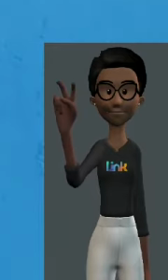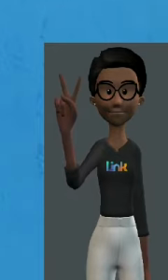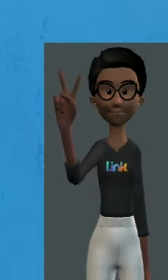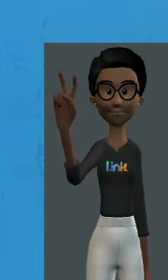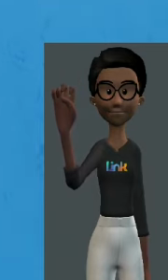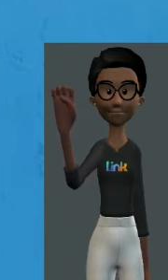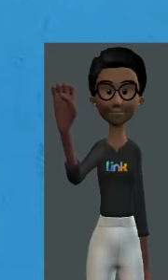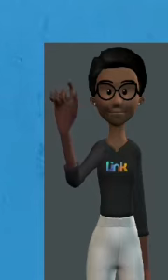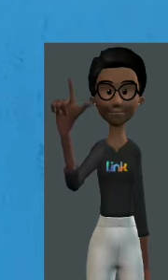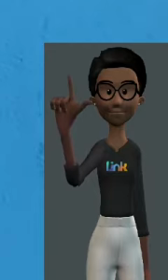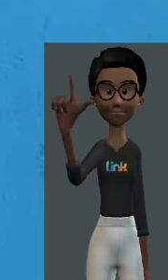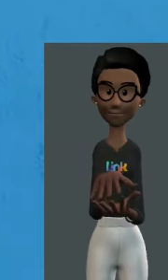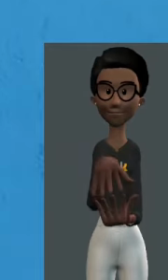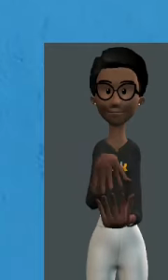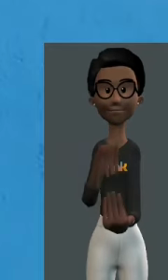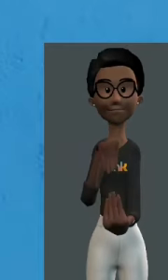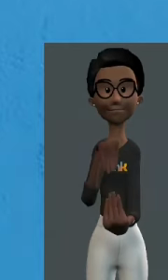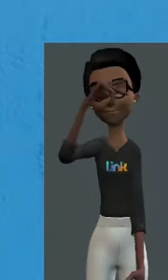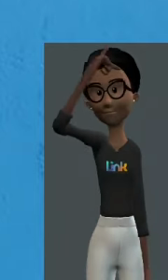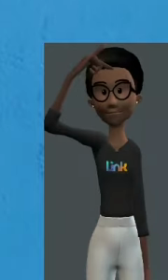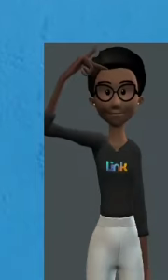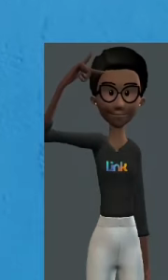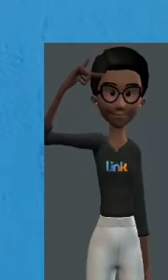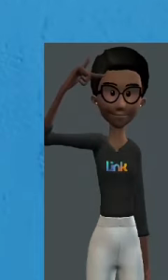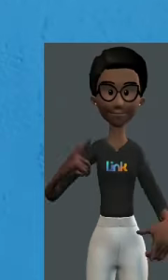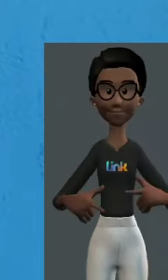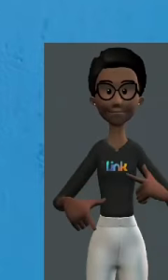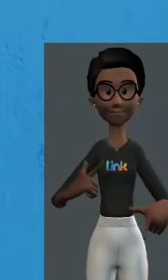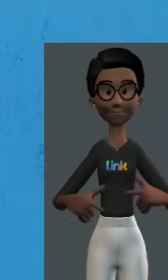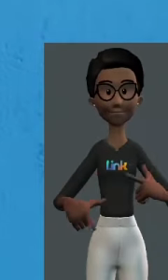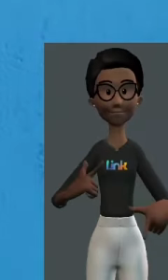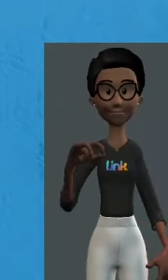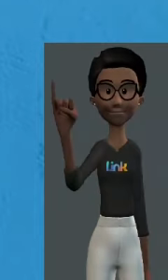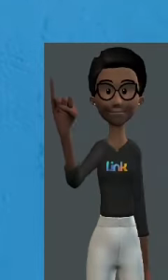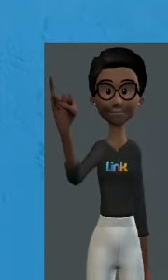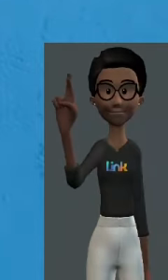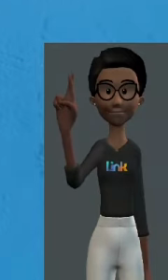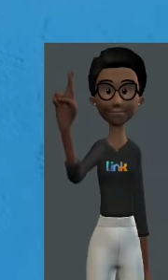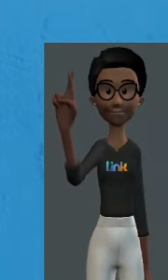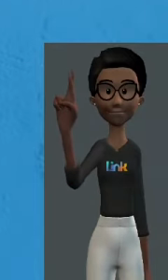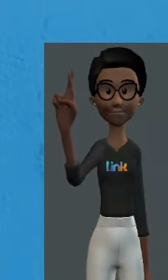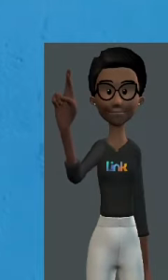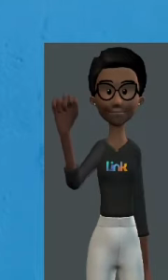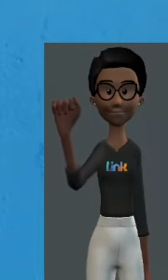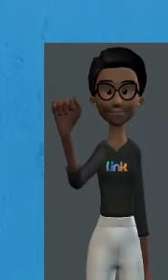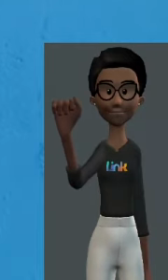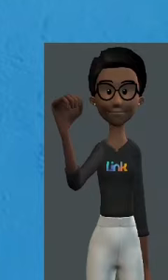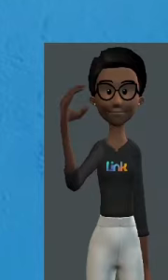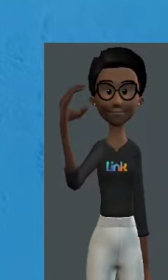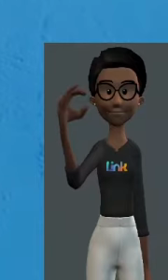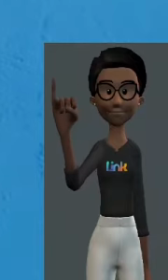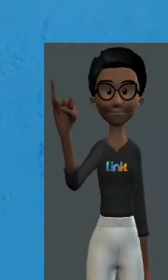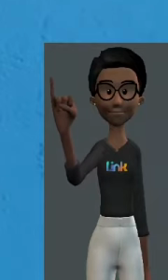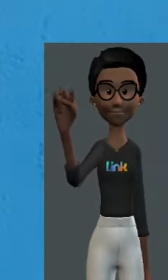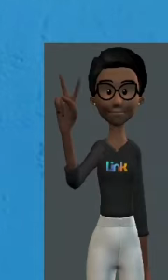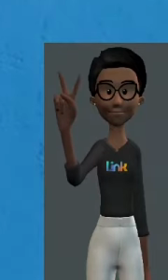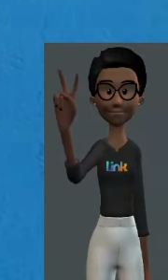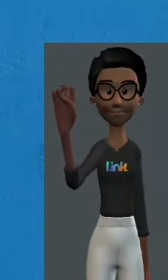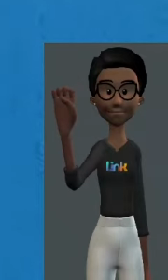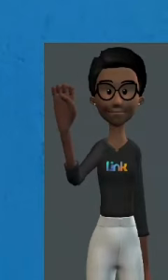isso. Cada um ali exercendo exatamente o papel que deveria exercer de acordo com o seu